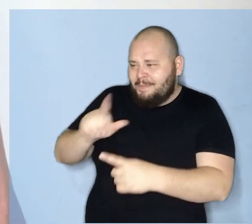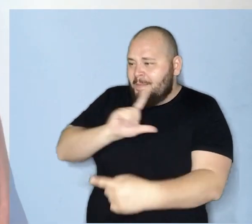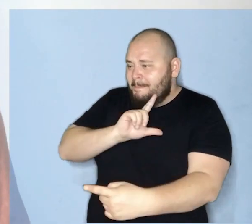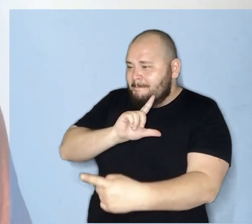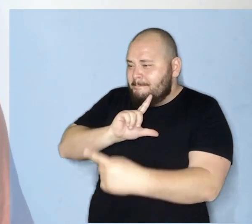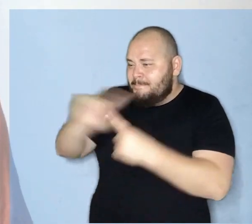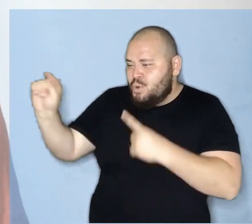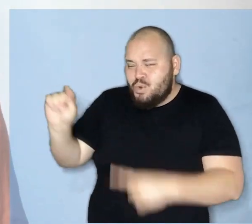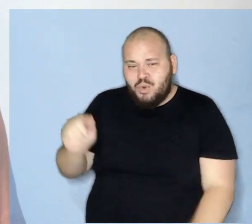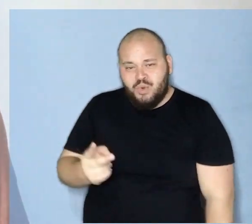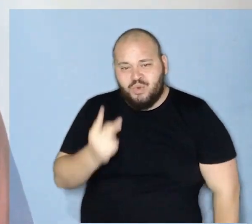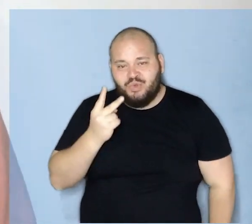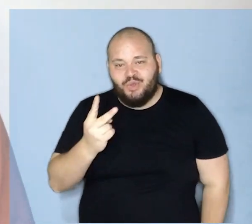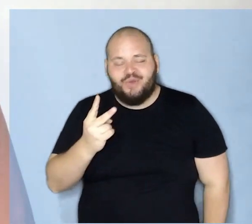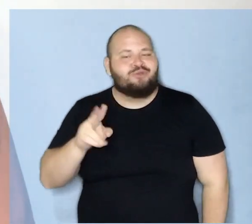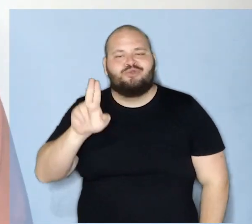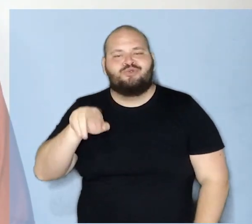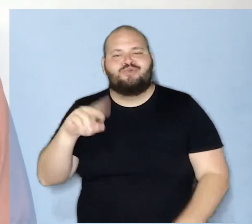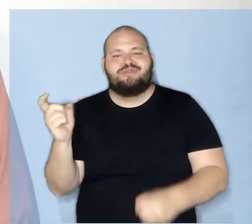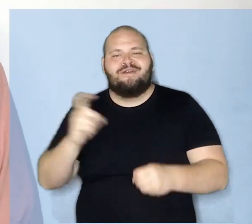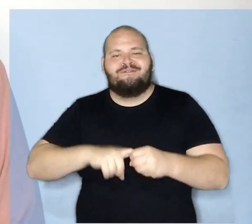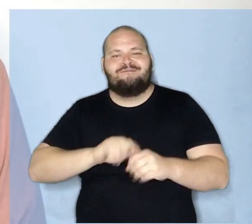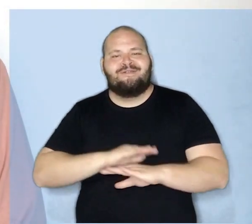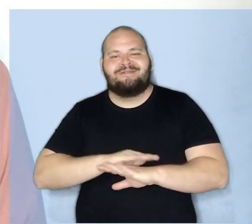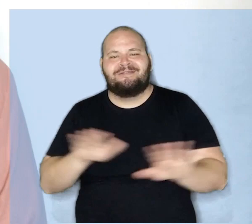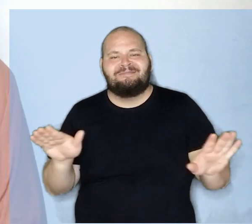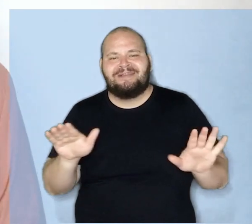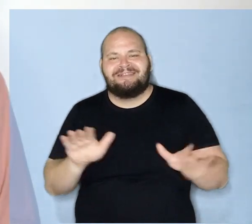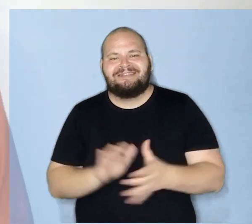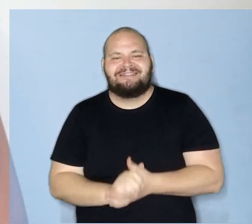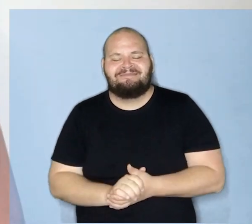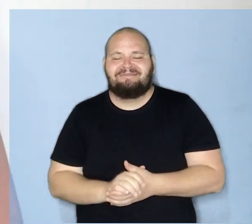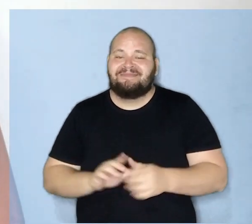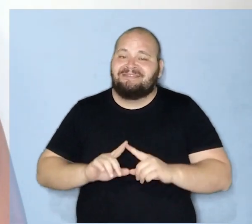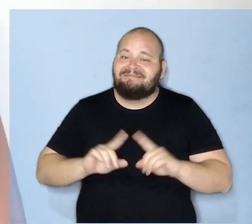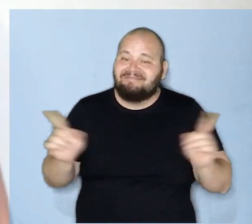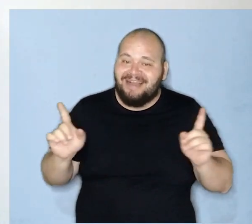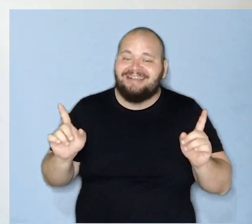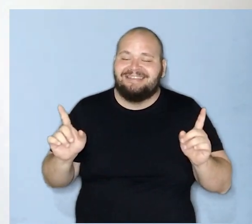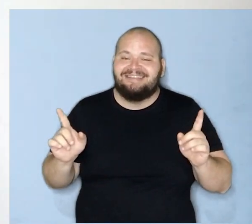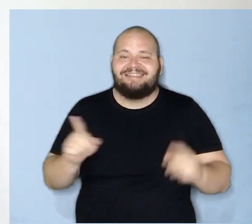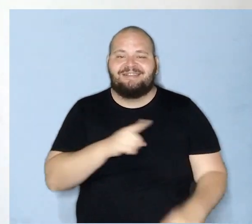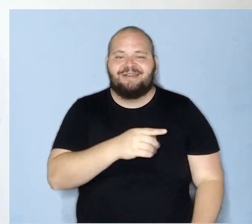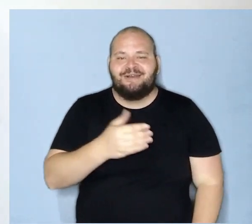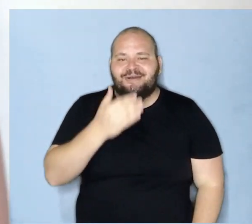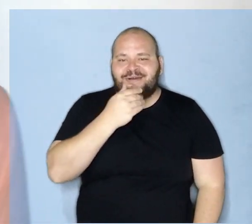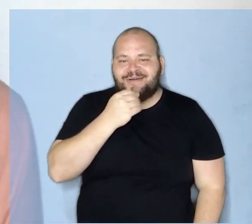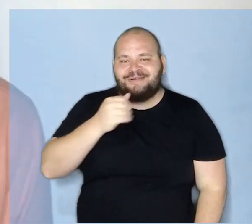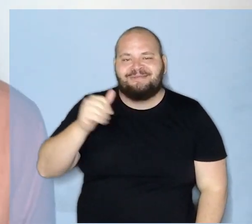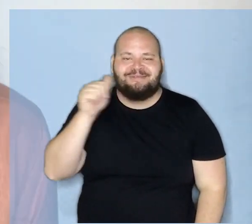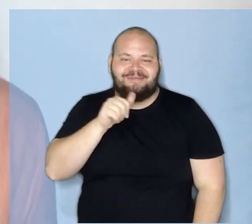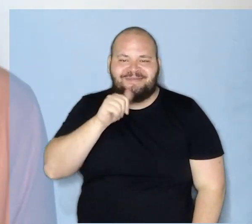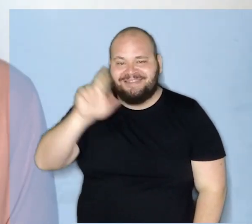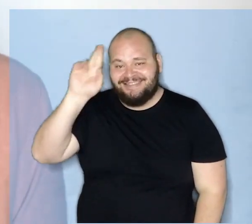partiram. E nunca mais apareceram por aquelas bandas. Mas o senhor e a senhora